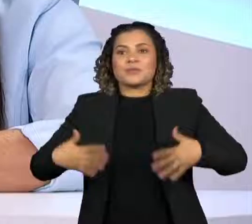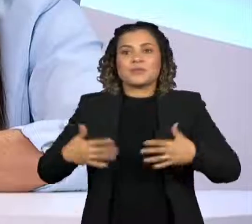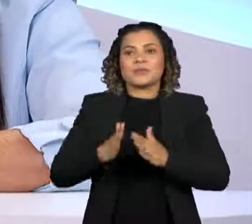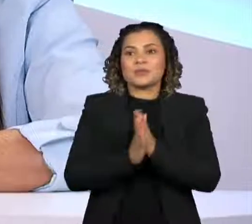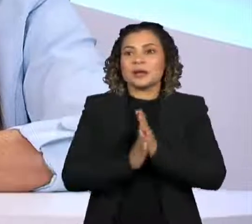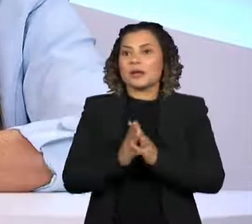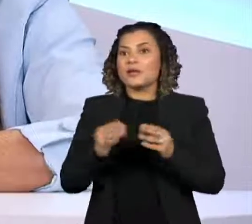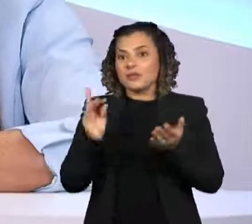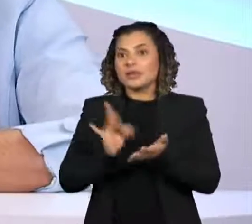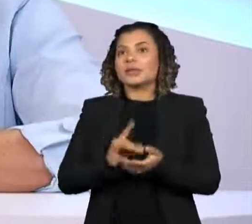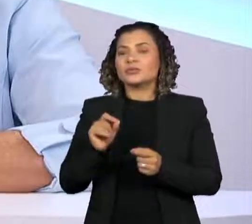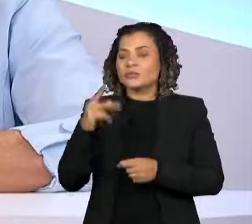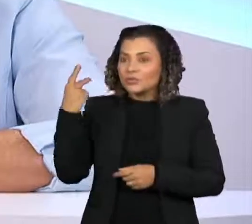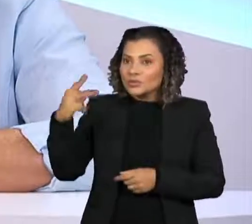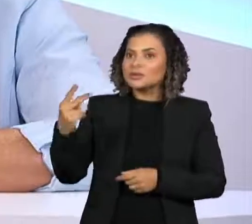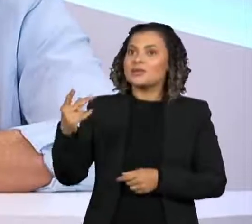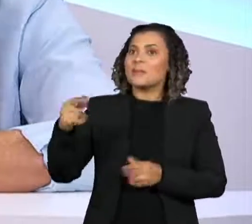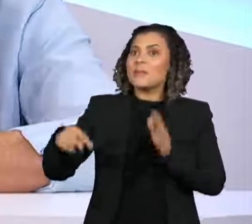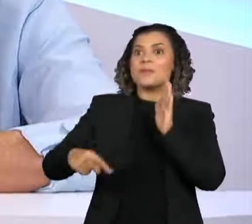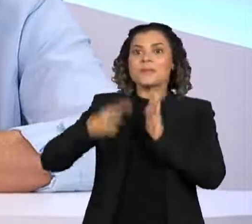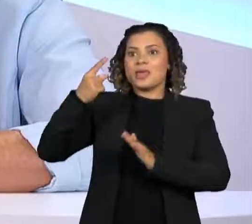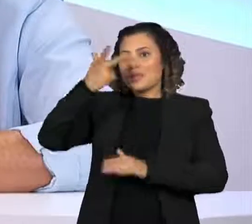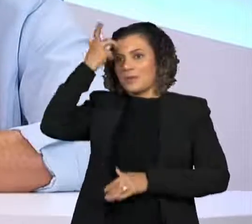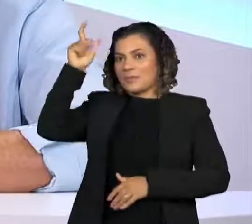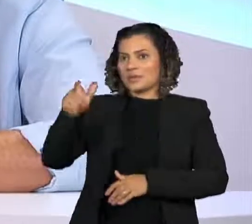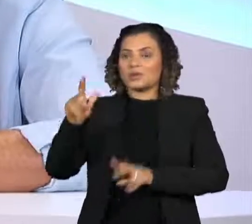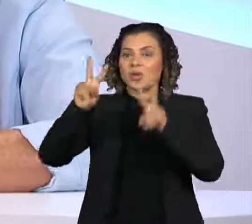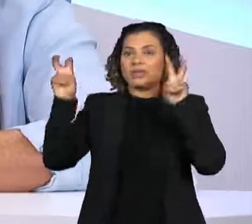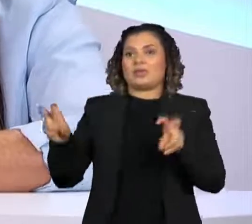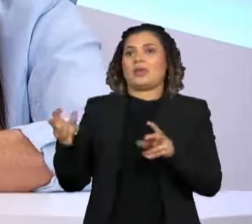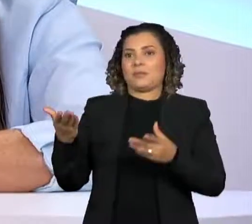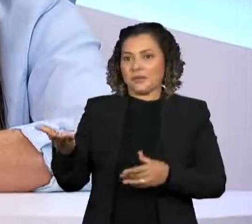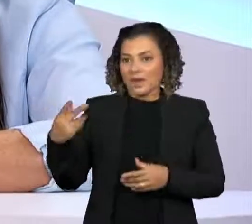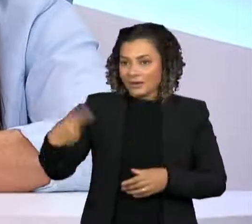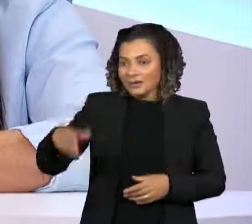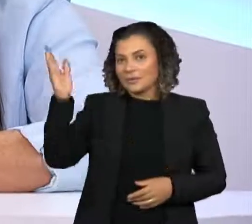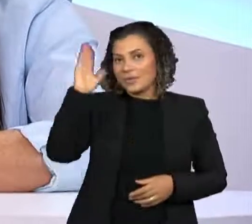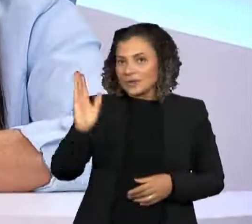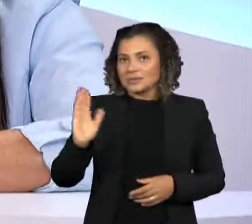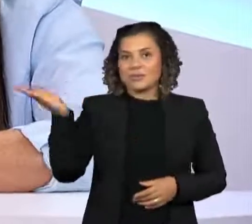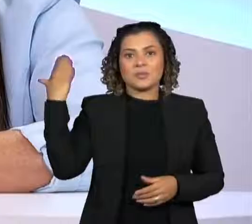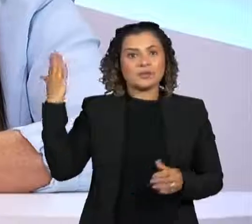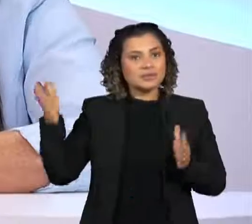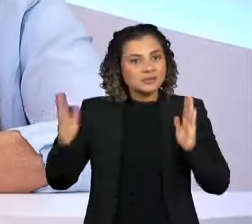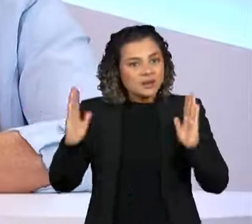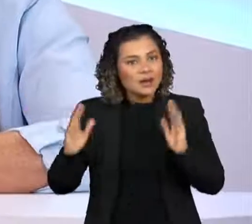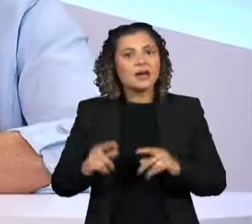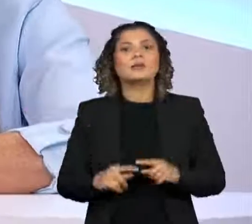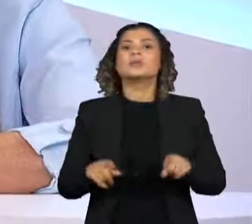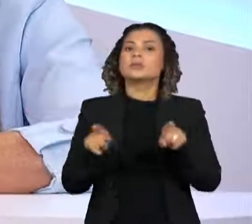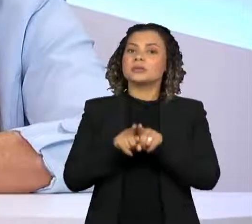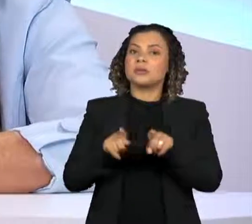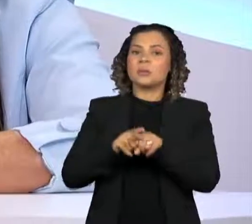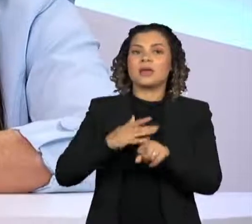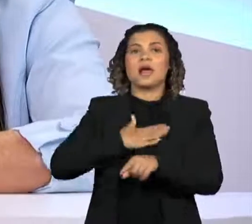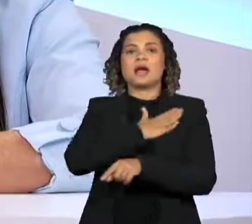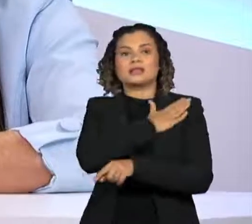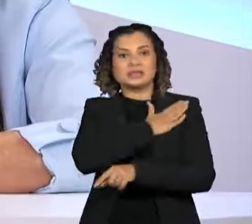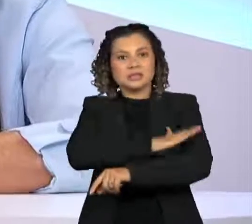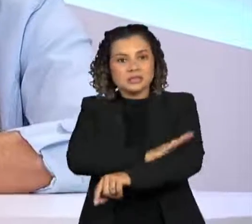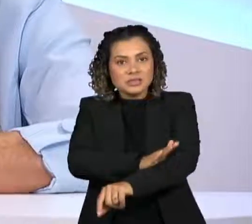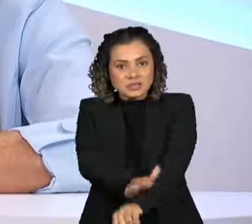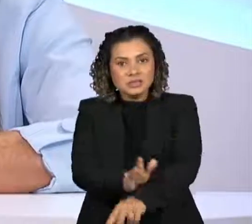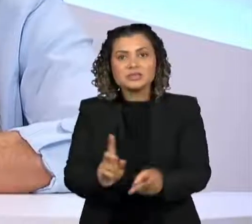na crista da onda, mas que você foi a primeira pessoa a abordar aquilo no Brasil naquela época, inclusive